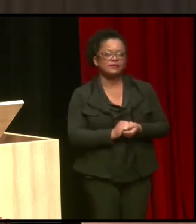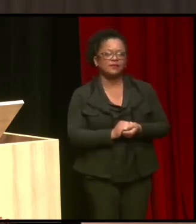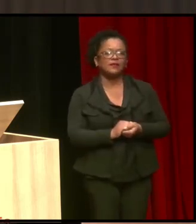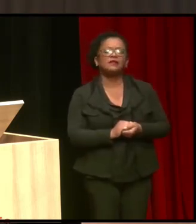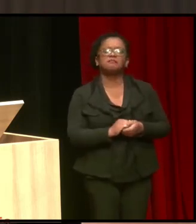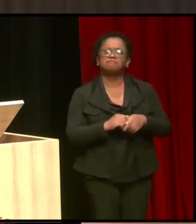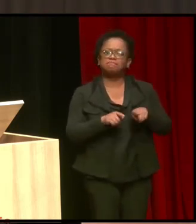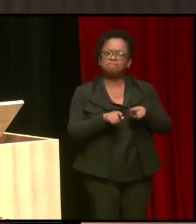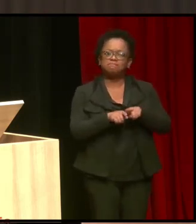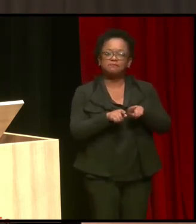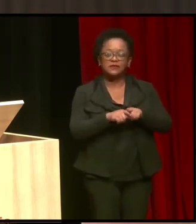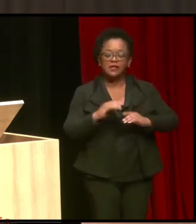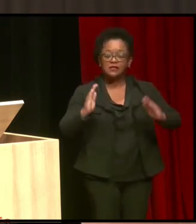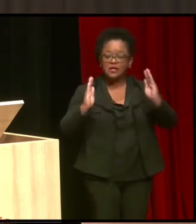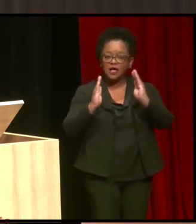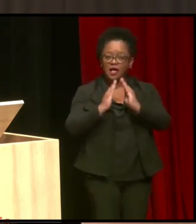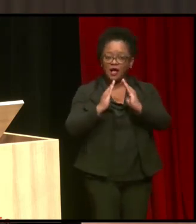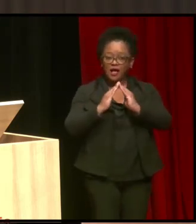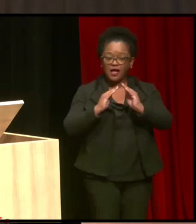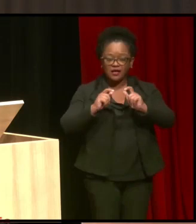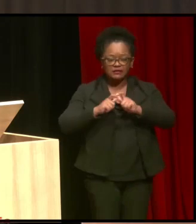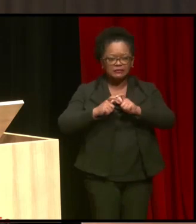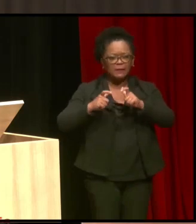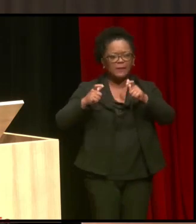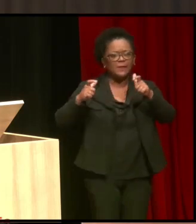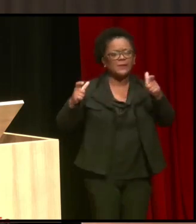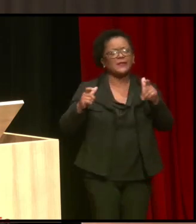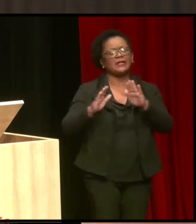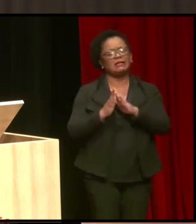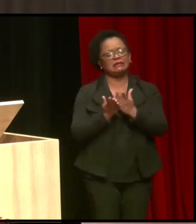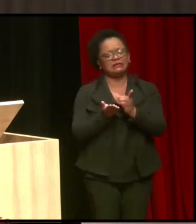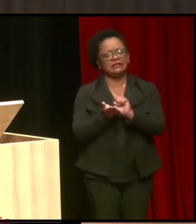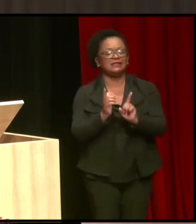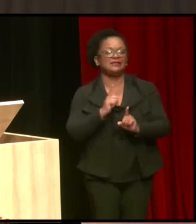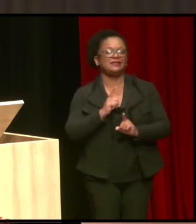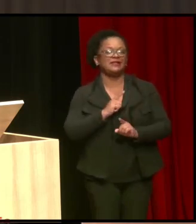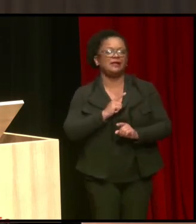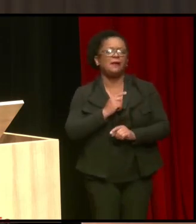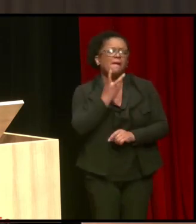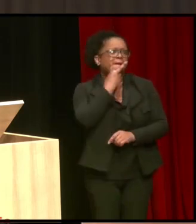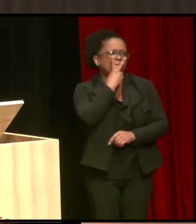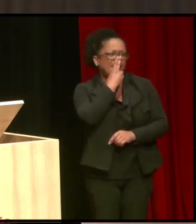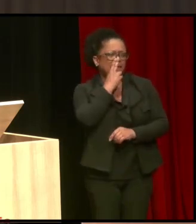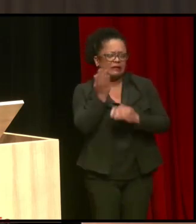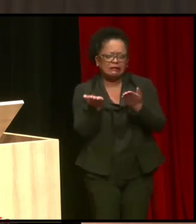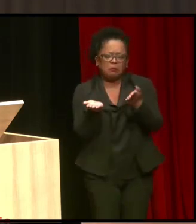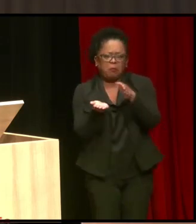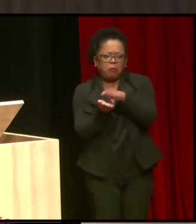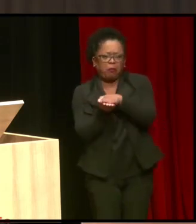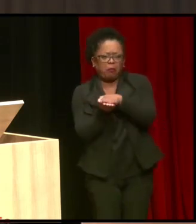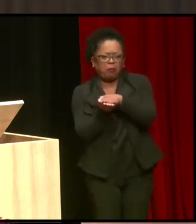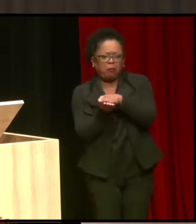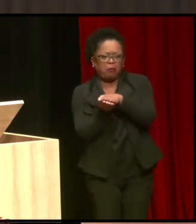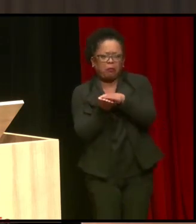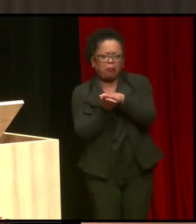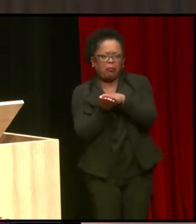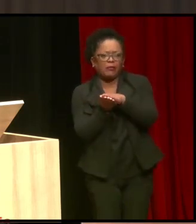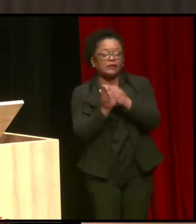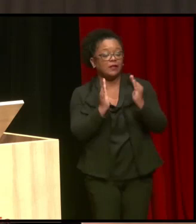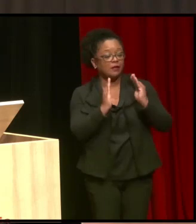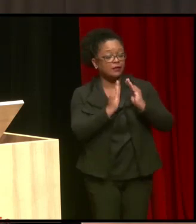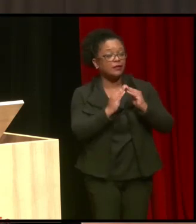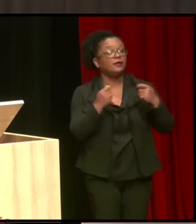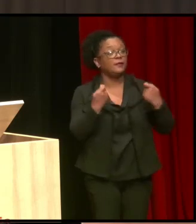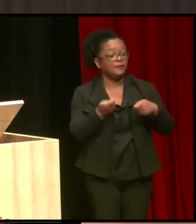maioria das casas tem uma Bíblia, mas eu acho que está fechada. Não adianta ter a Bíblia fechada em casa. Então, tem